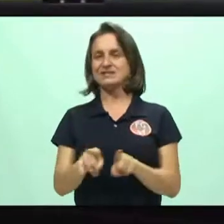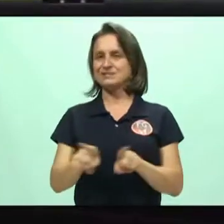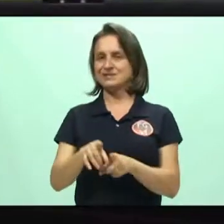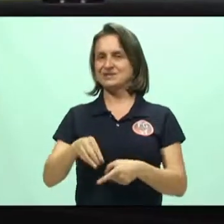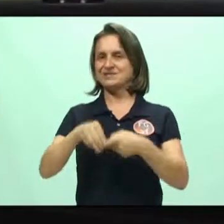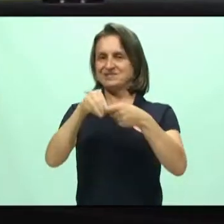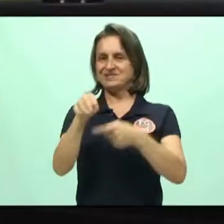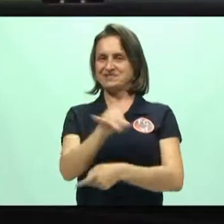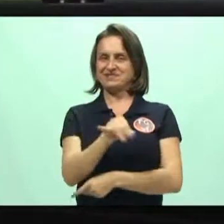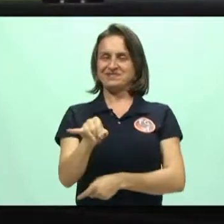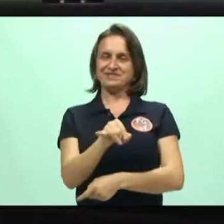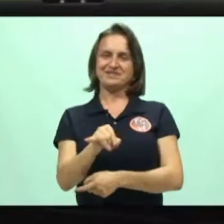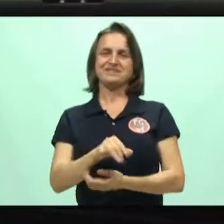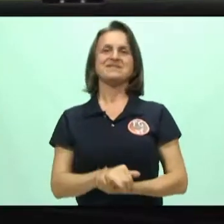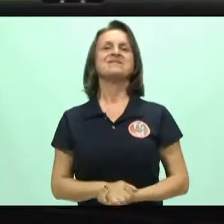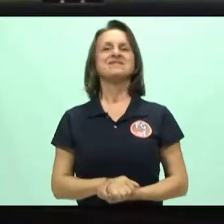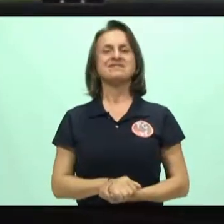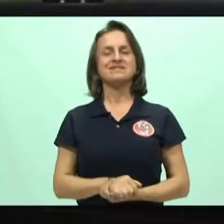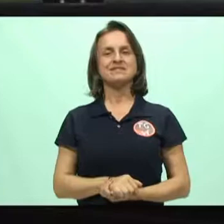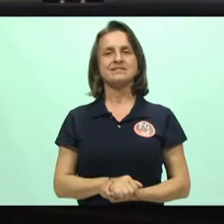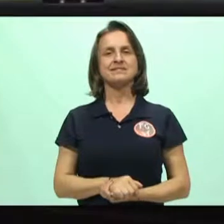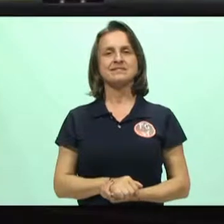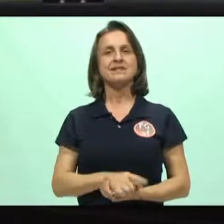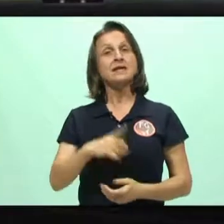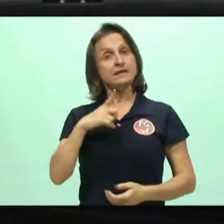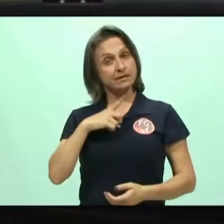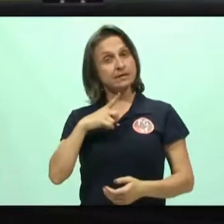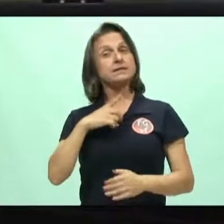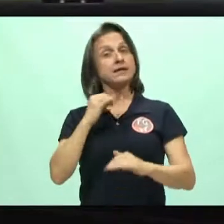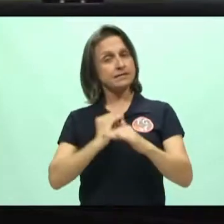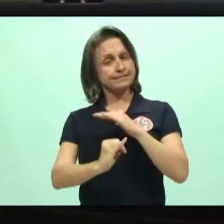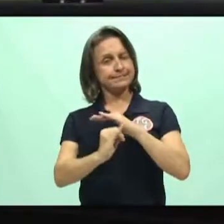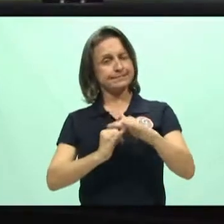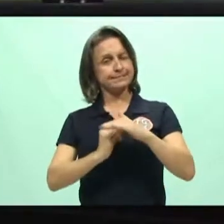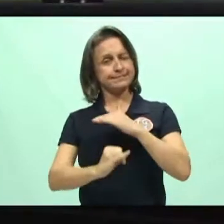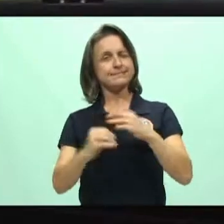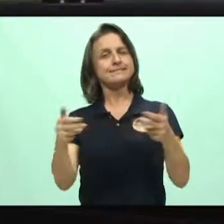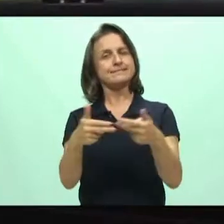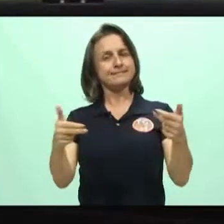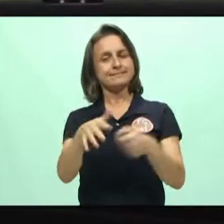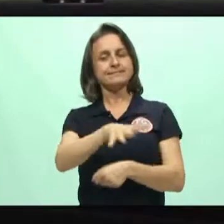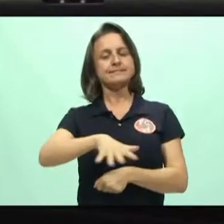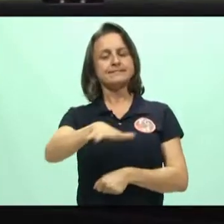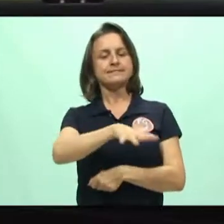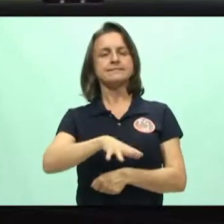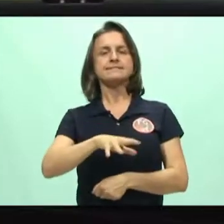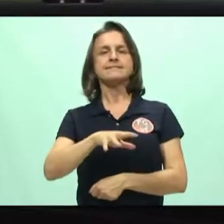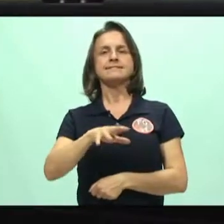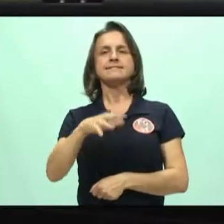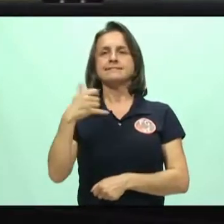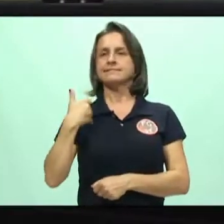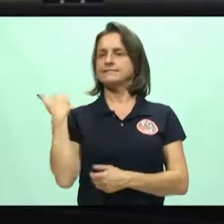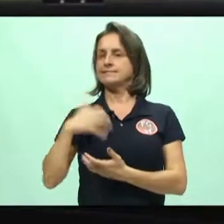que tem sim investido bastante nessa área do Idoso pela ordem